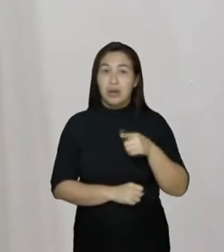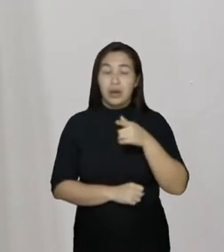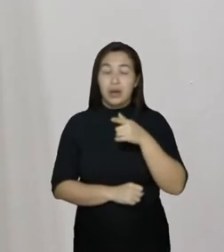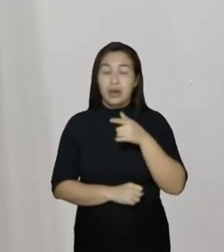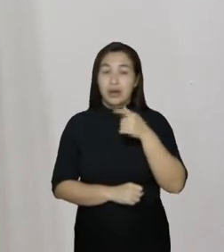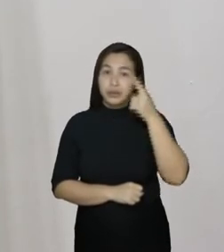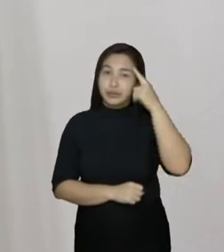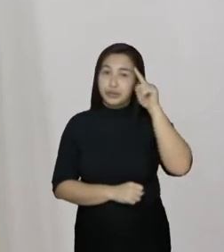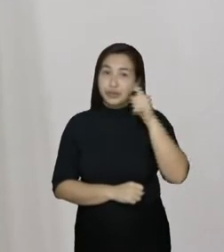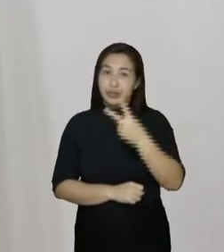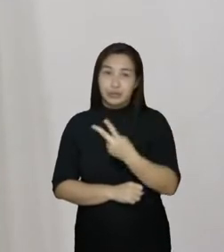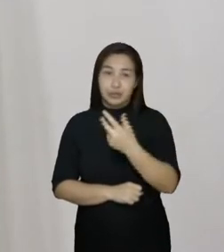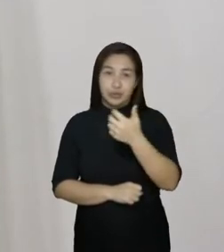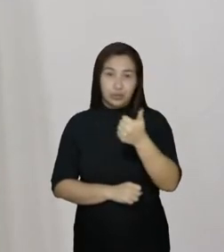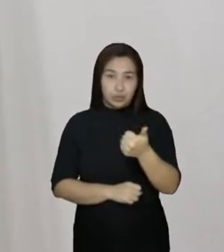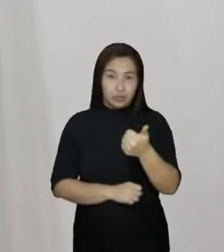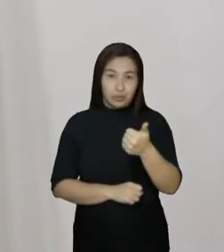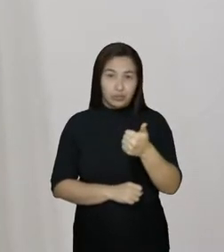21 de